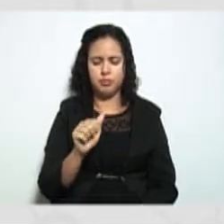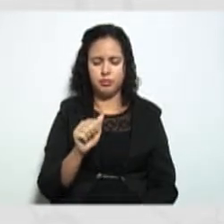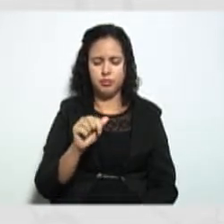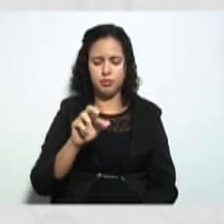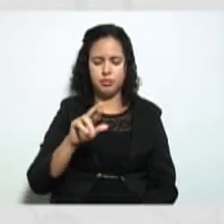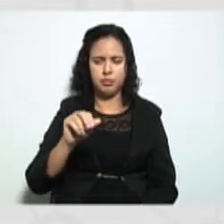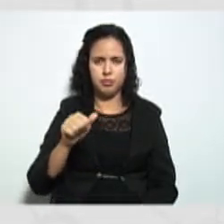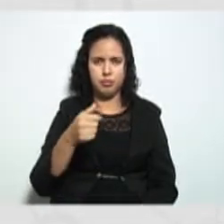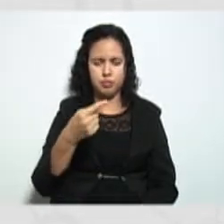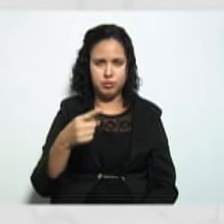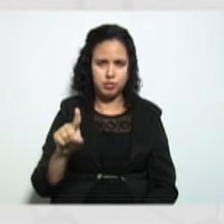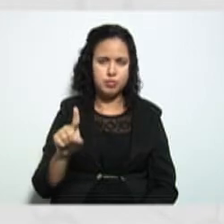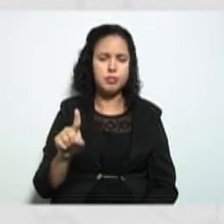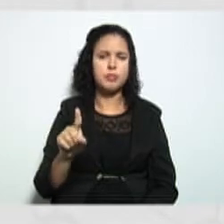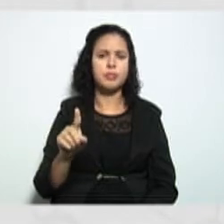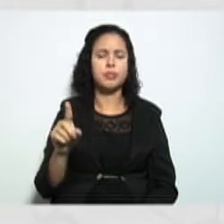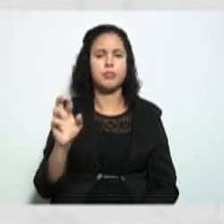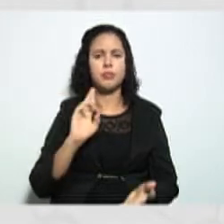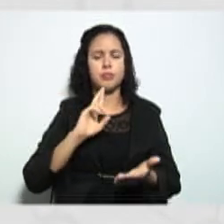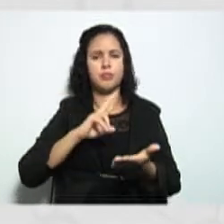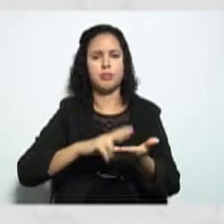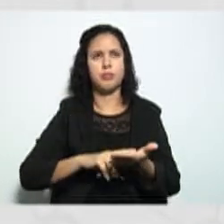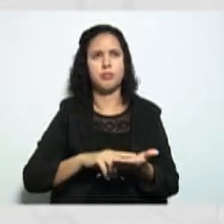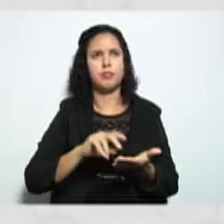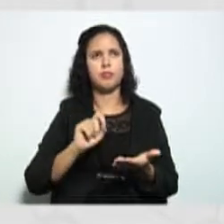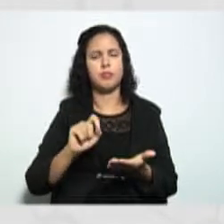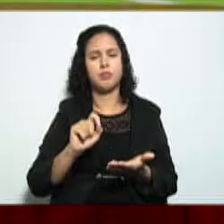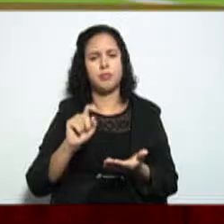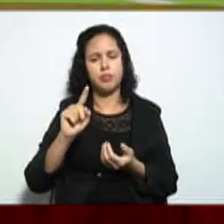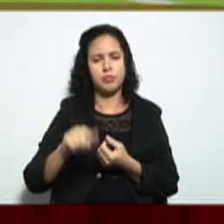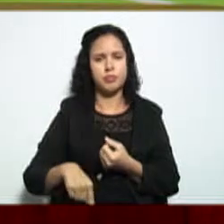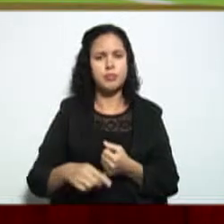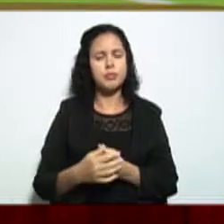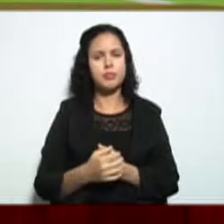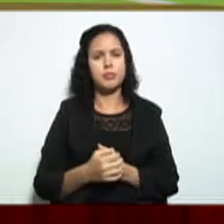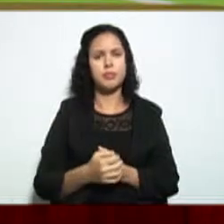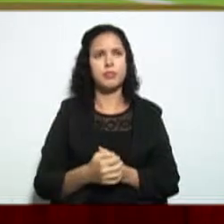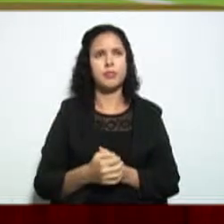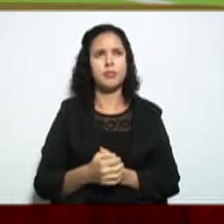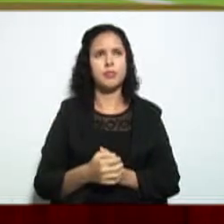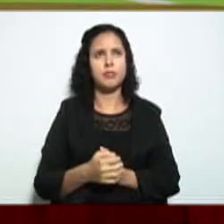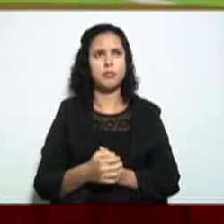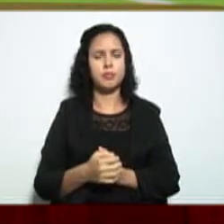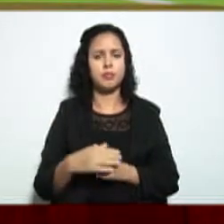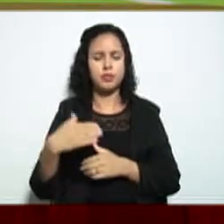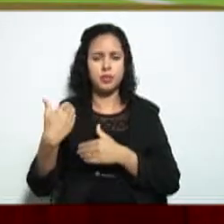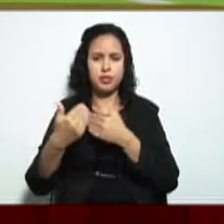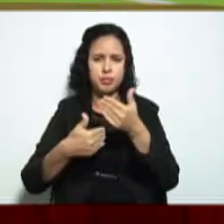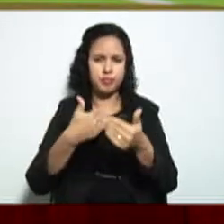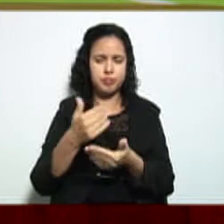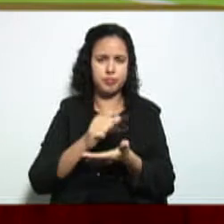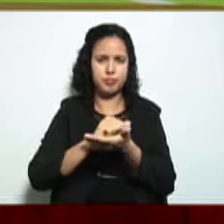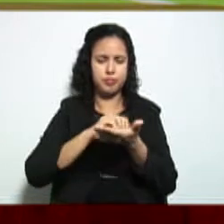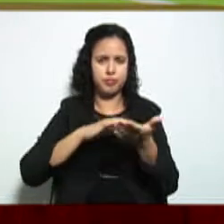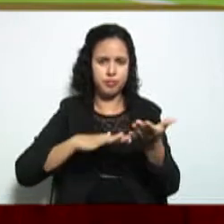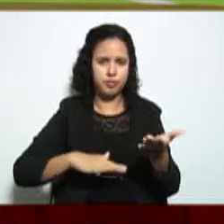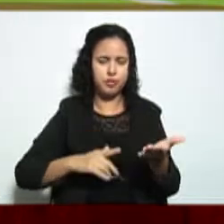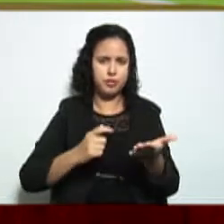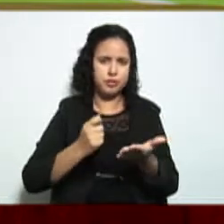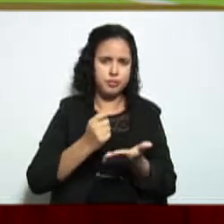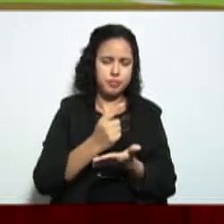A resposta da pergunta número 2, então, é viabilizar e desenvolver atividades de